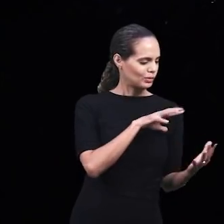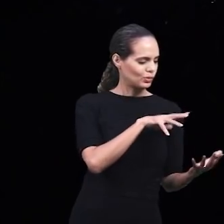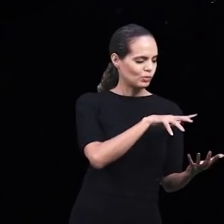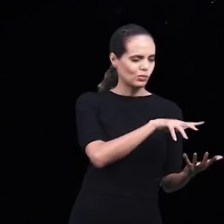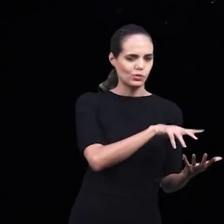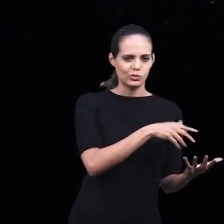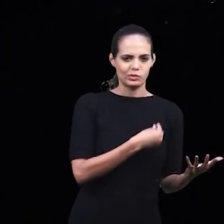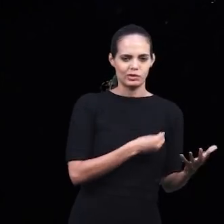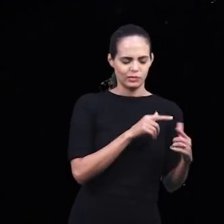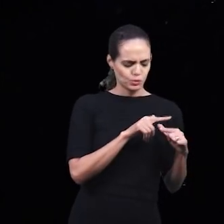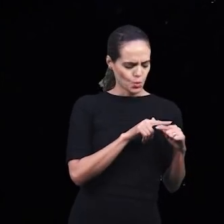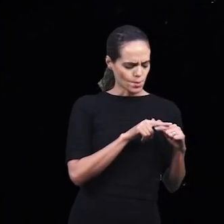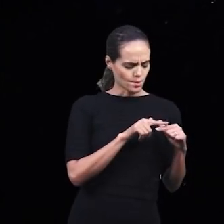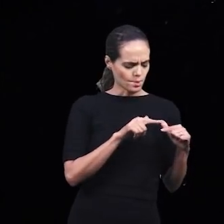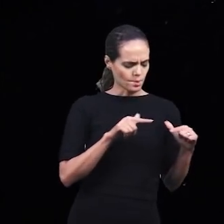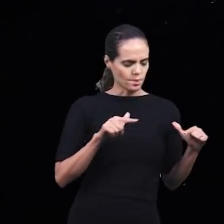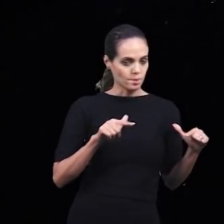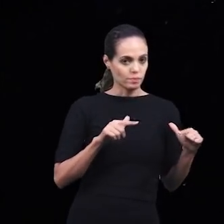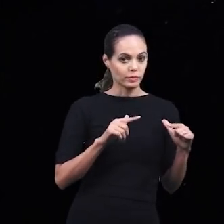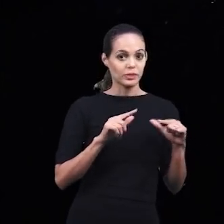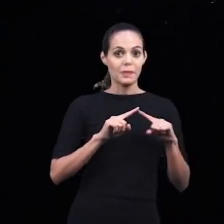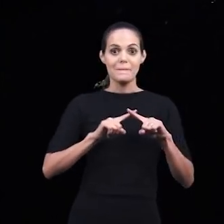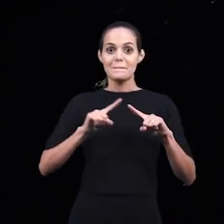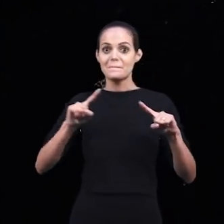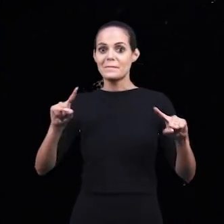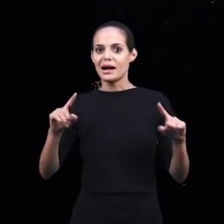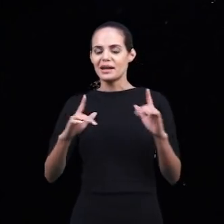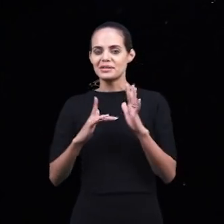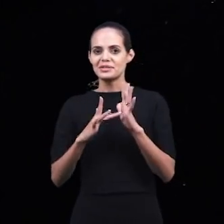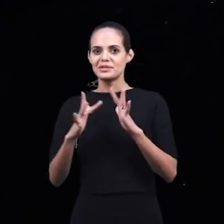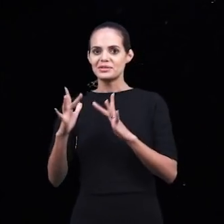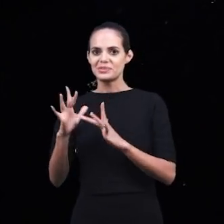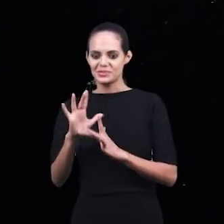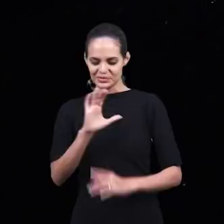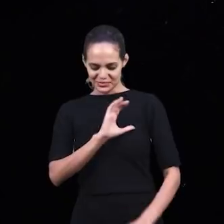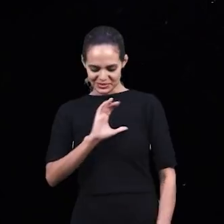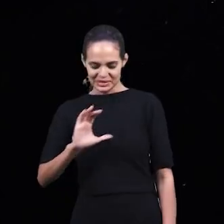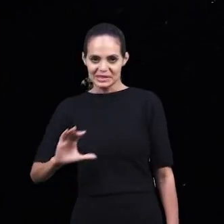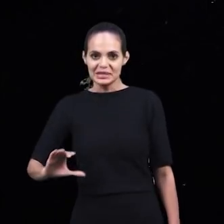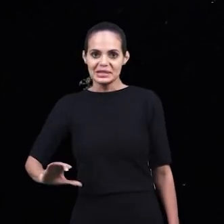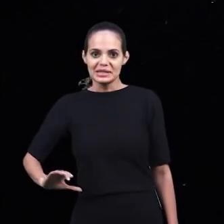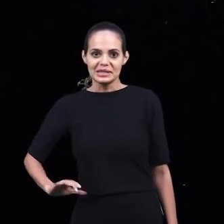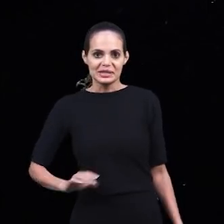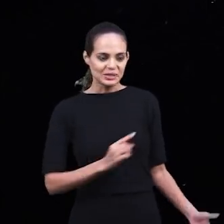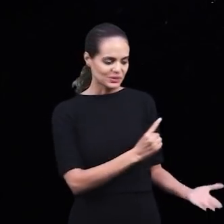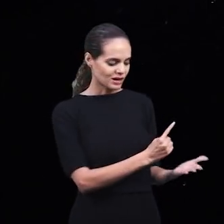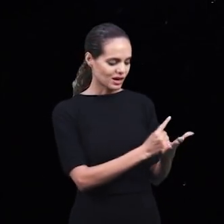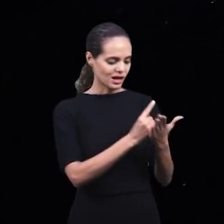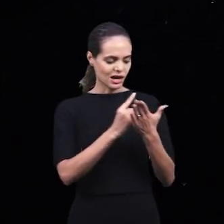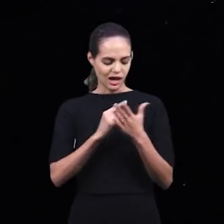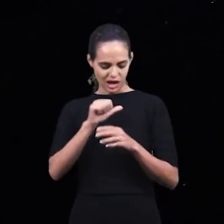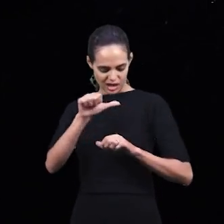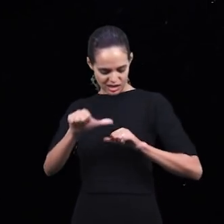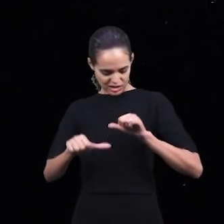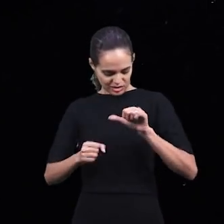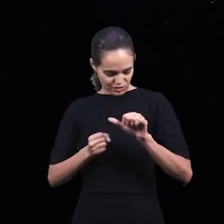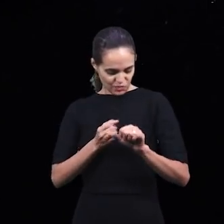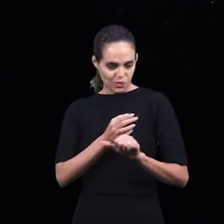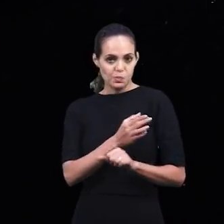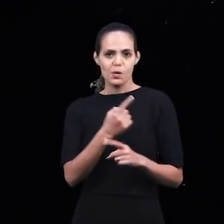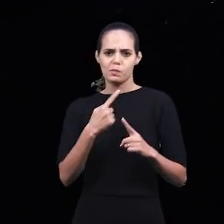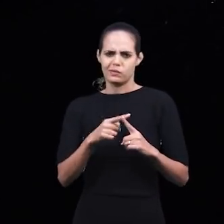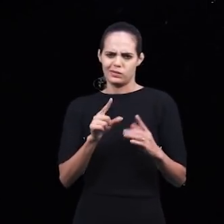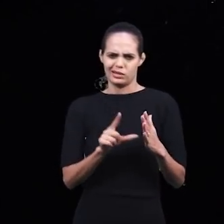vazia, Jesus Cristo transformou. Não tinha